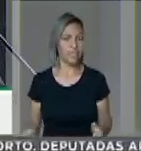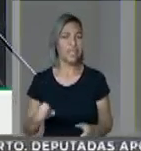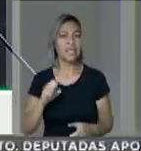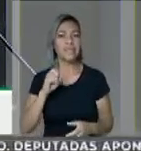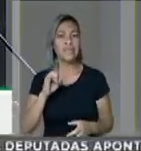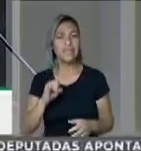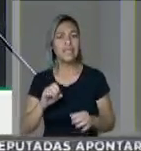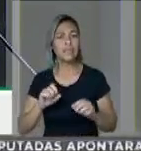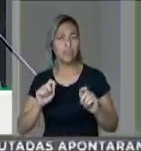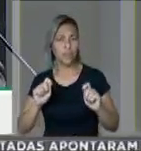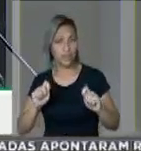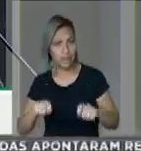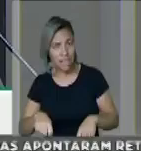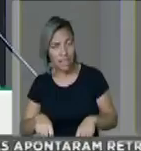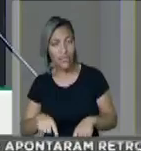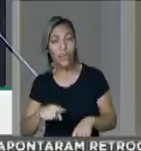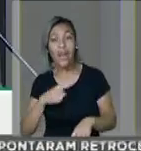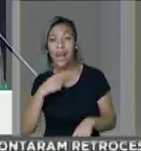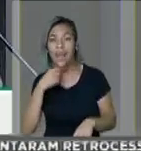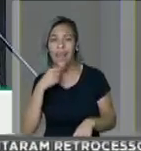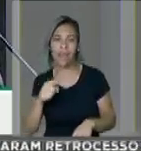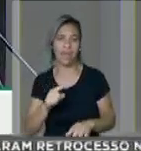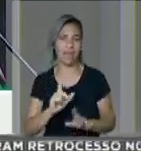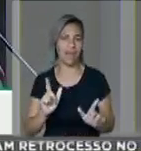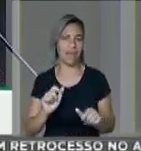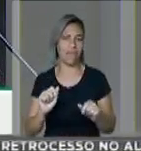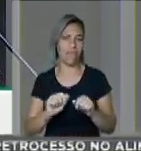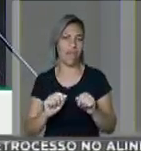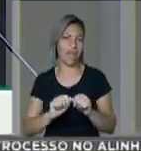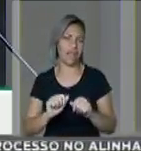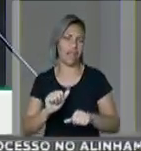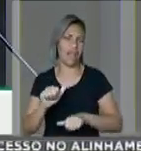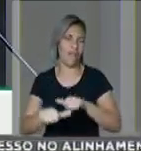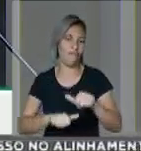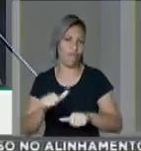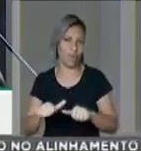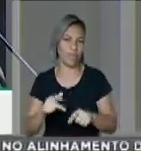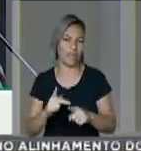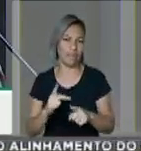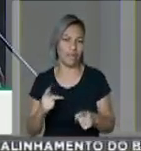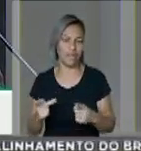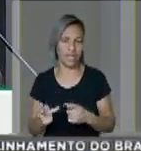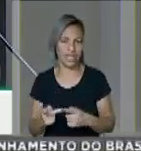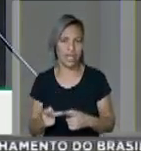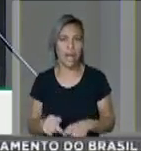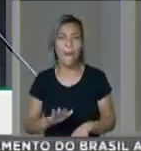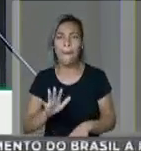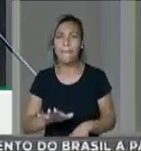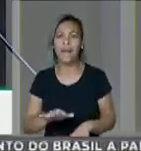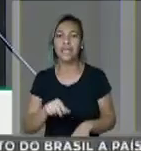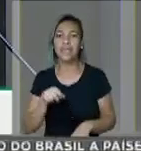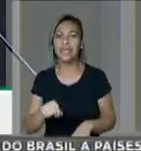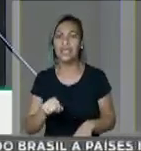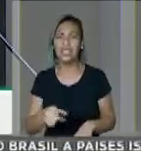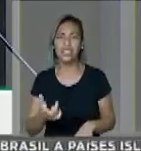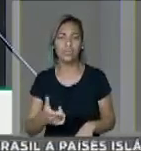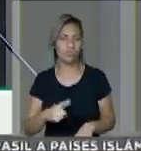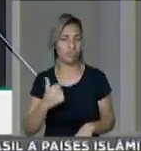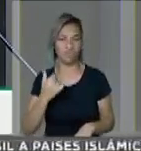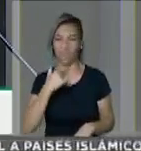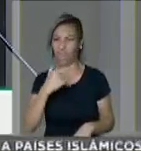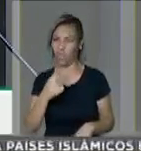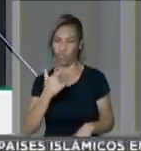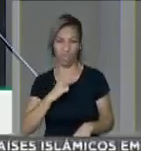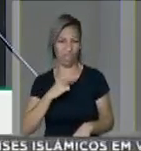Se fosse possível, ninguém faria a reforma da Previdência. Isso é absolutamente